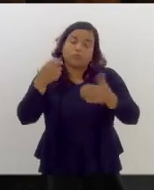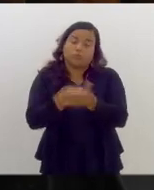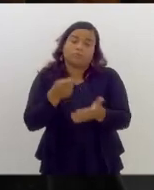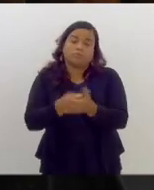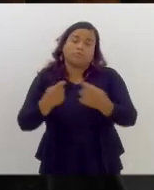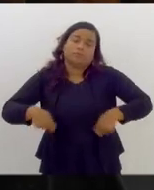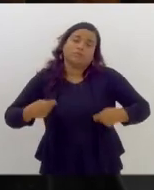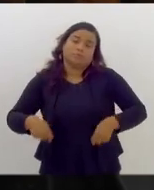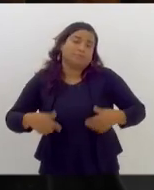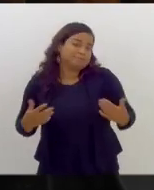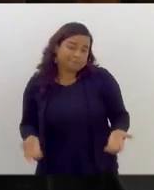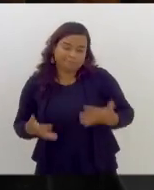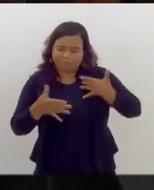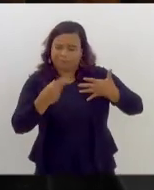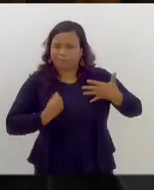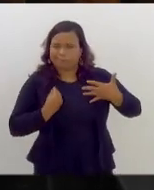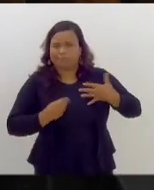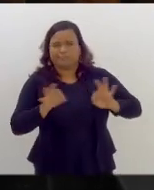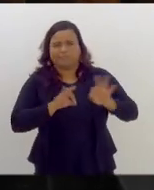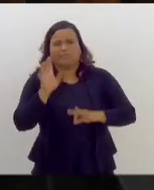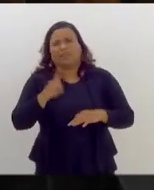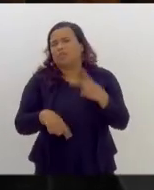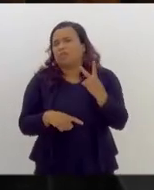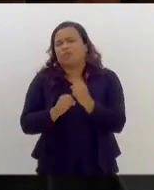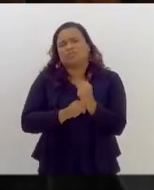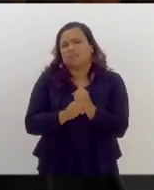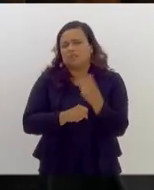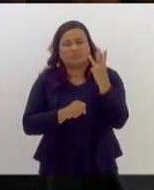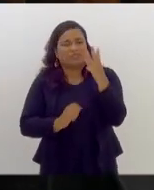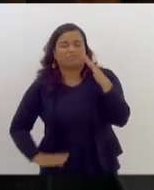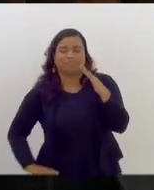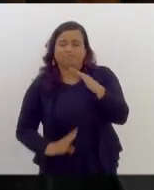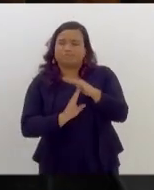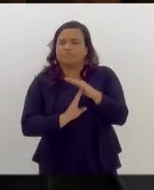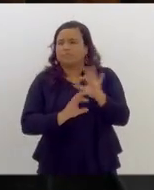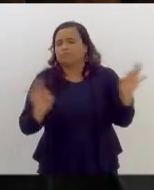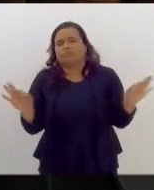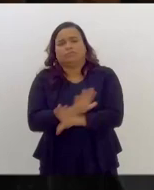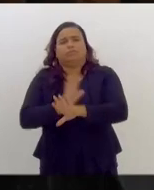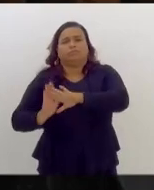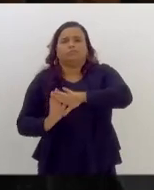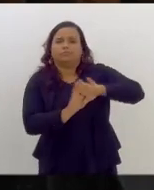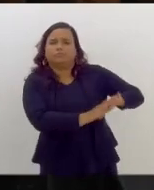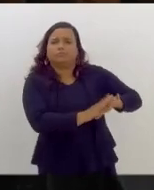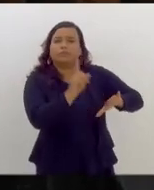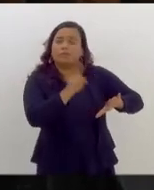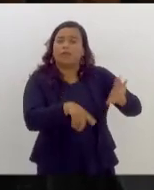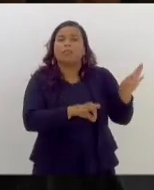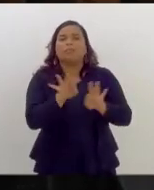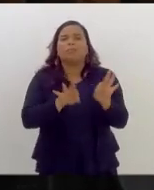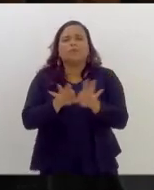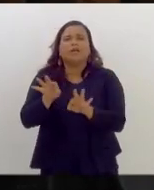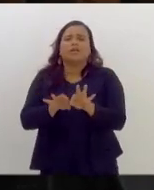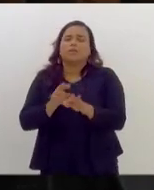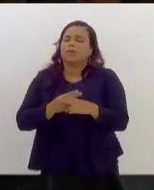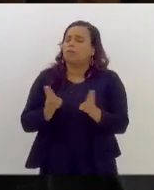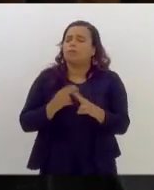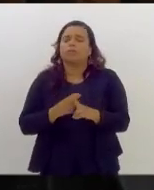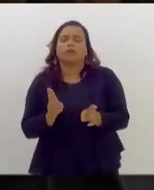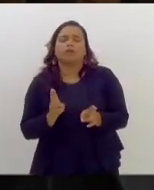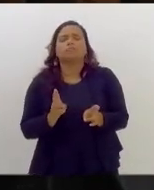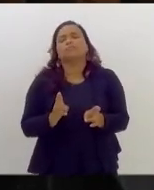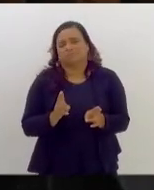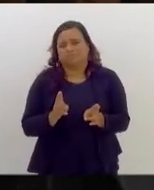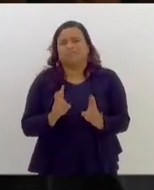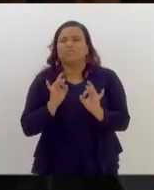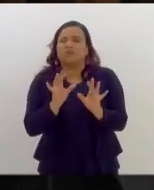eu acho que a vigência do plano tem que ser de 2-3 anos no máximo. É um plano interino, digamos assim, é um plano tampão. E,